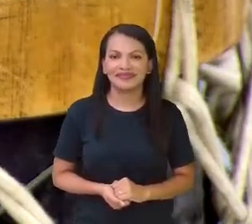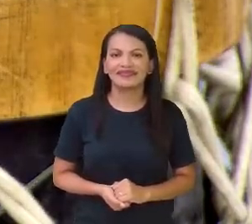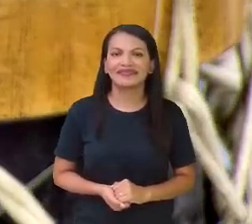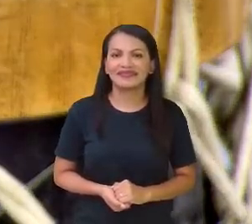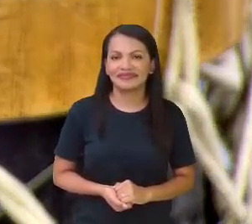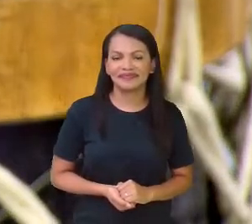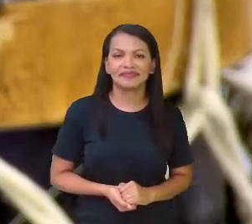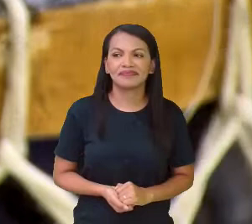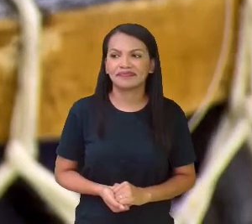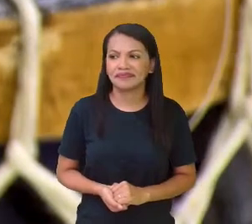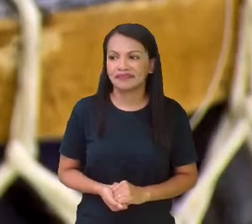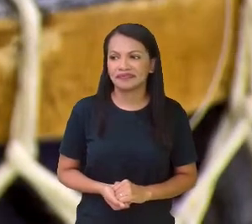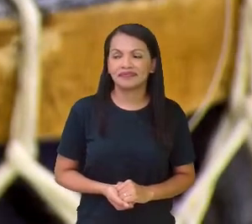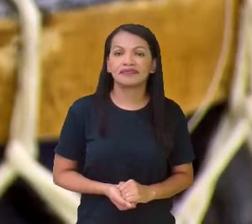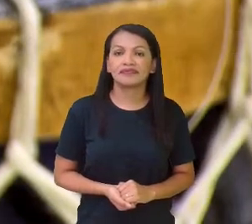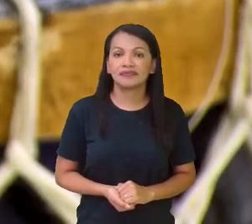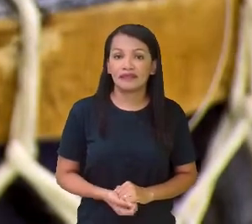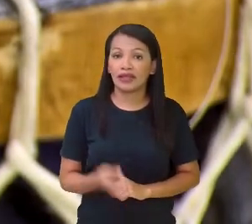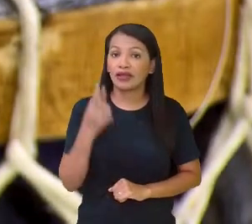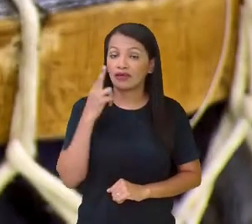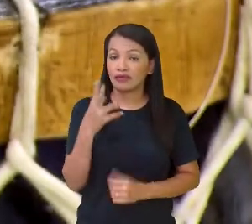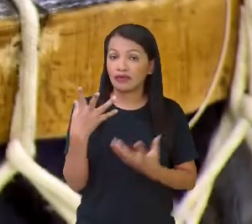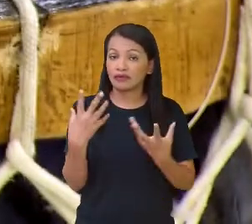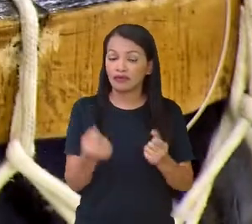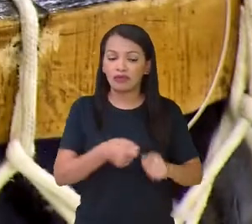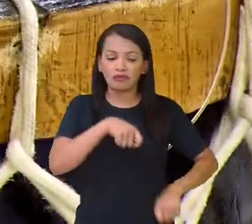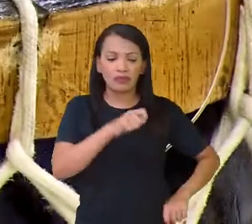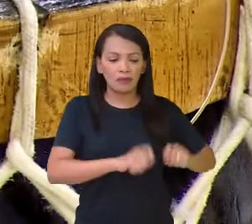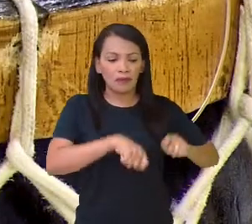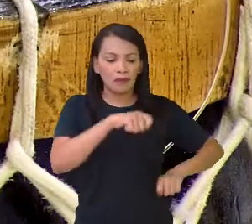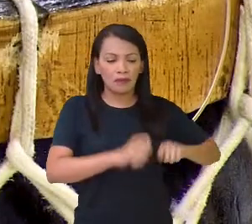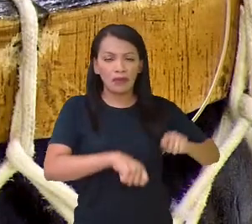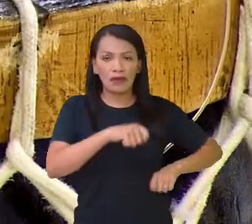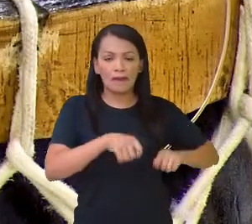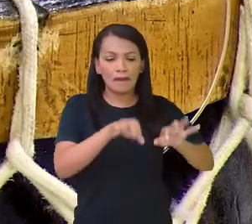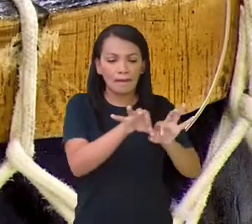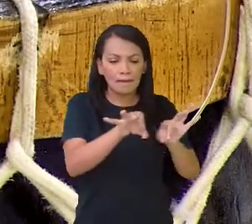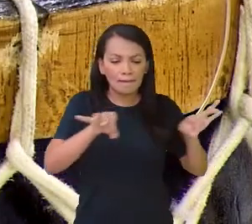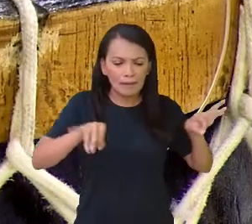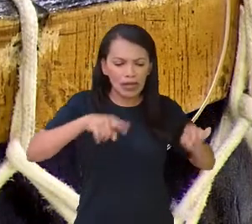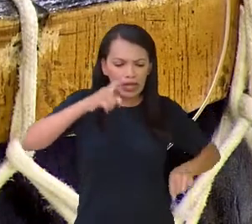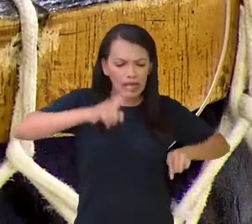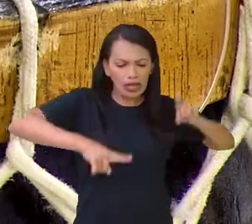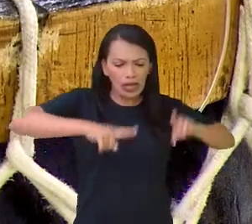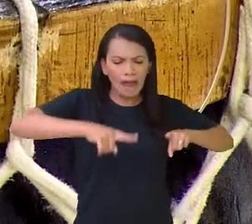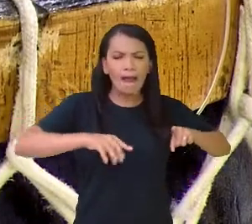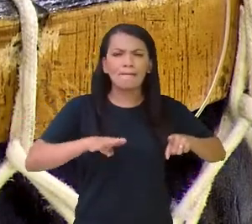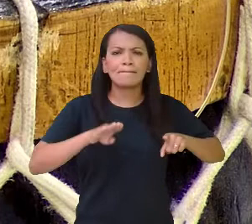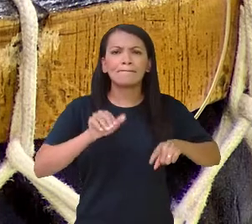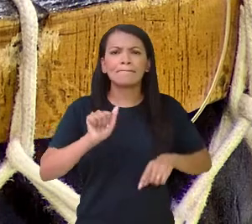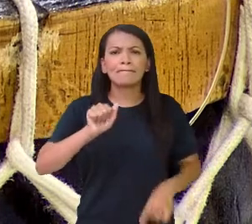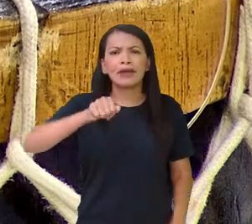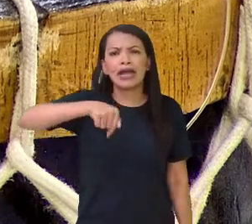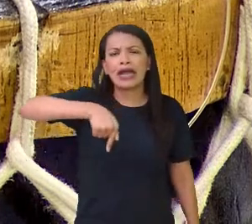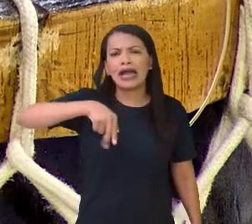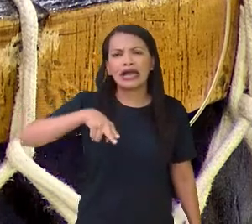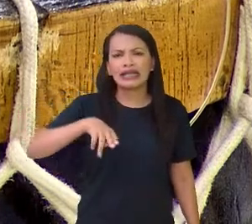Tirar aqui para você ver. E a gente vai tocar também aqui utilizando as baquetas no centro.